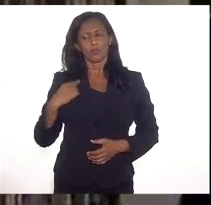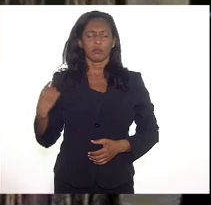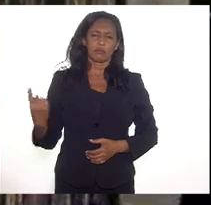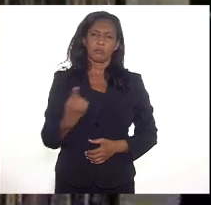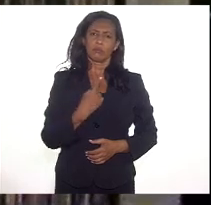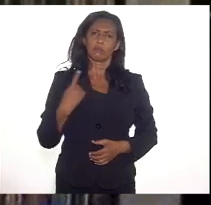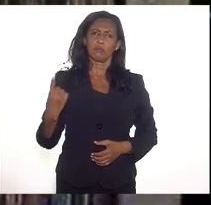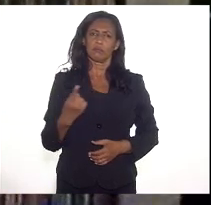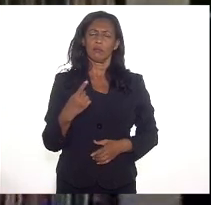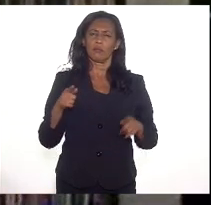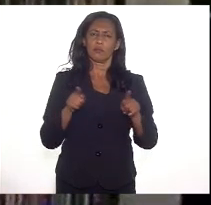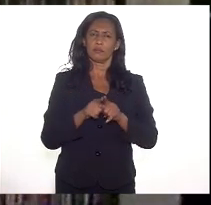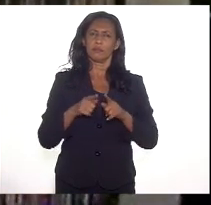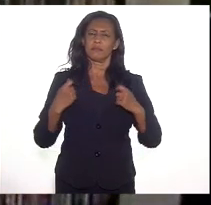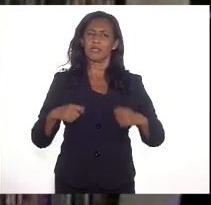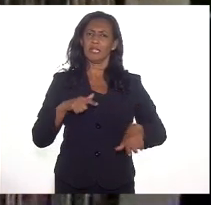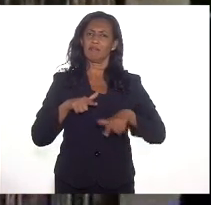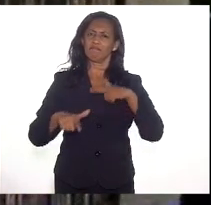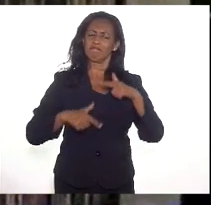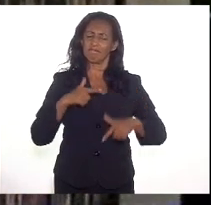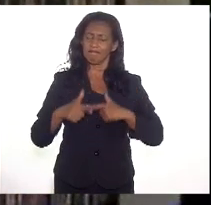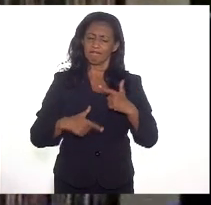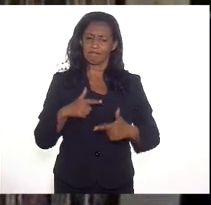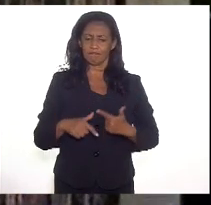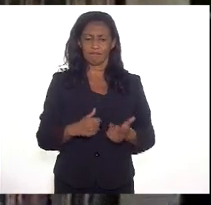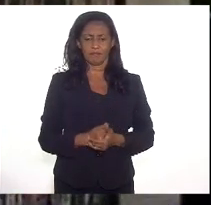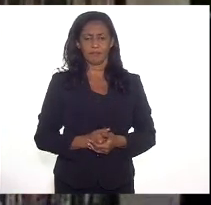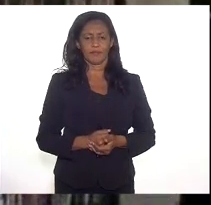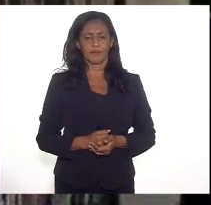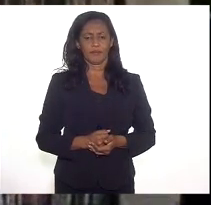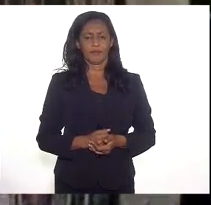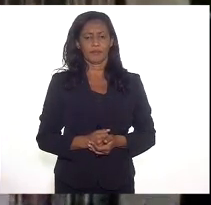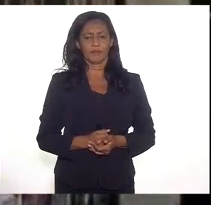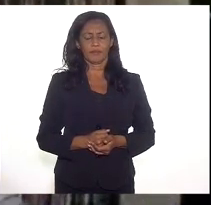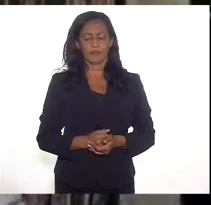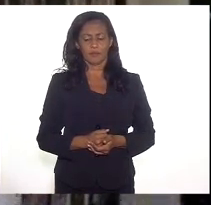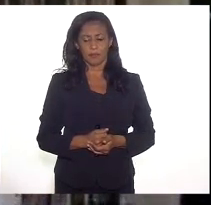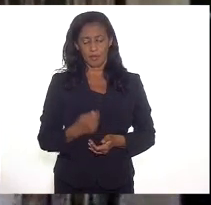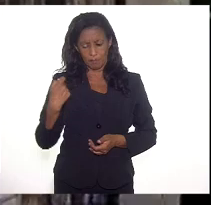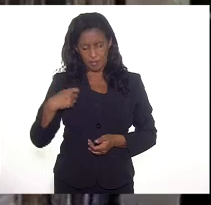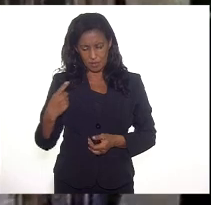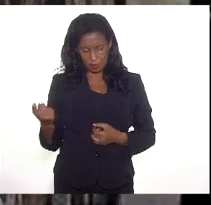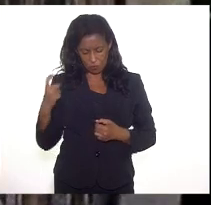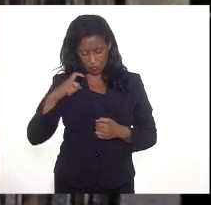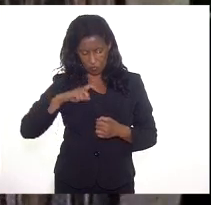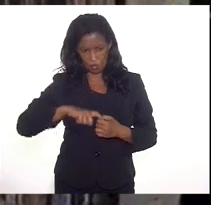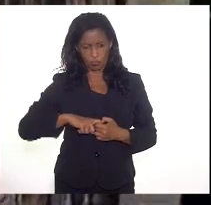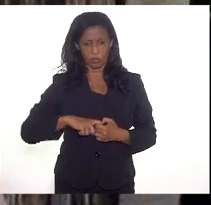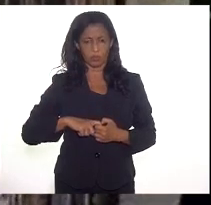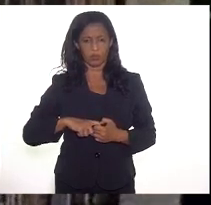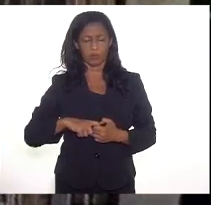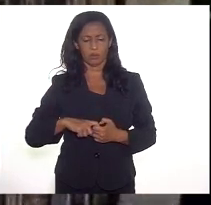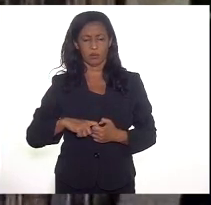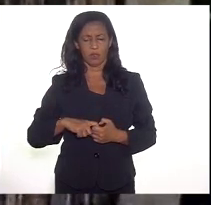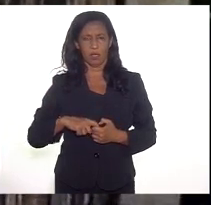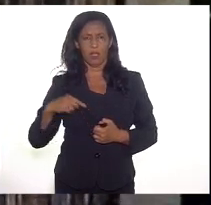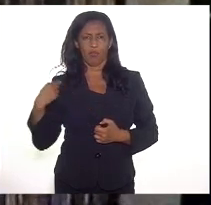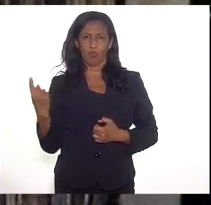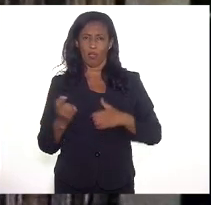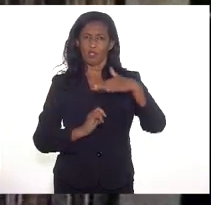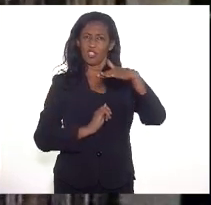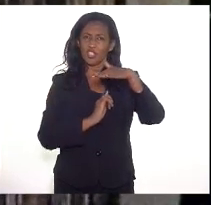deva trabalhar um pouco, né? Quer dizer, voltar para que as nossas